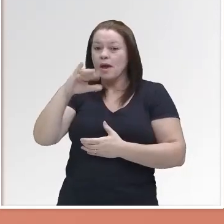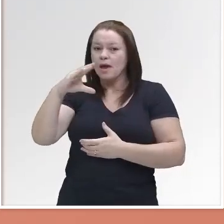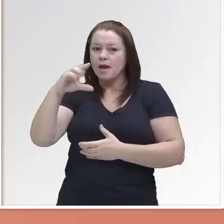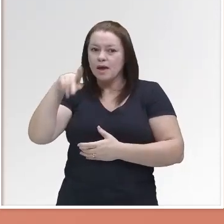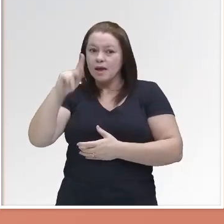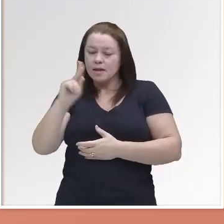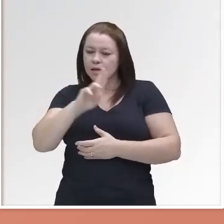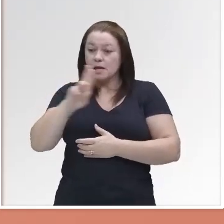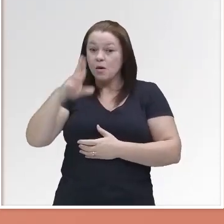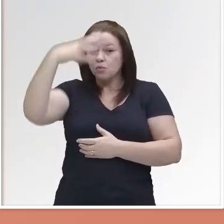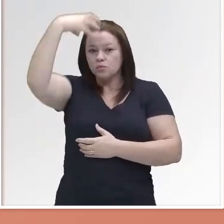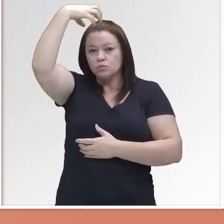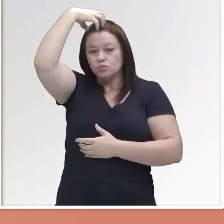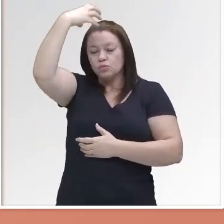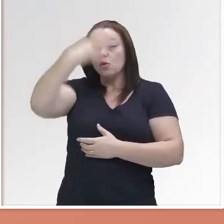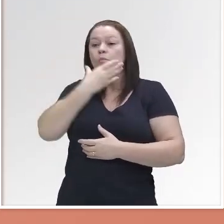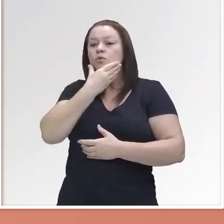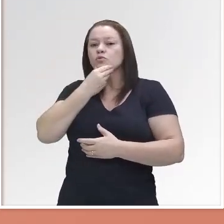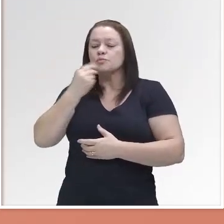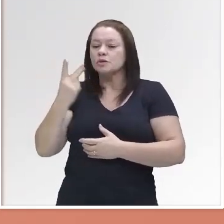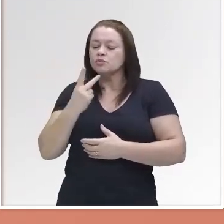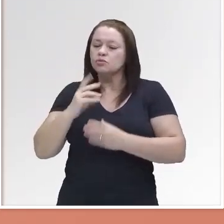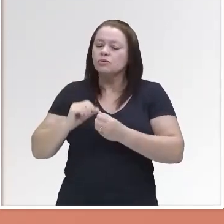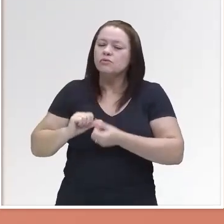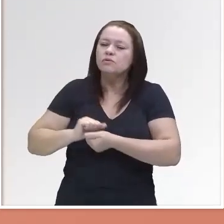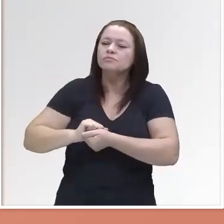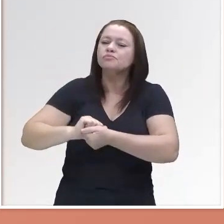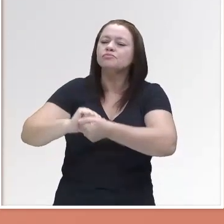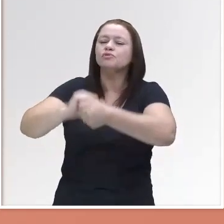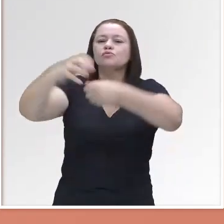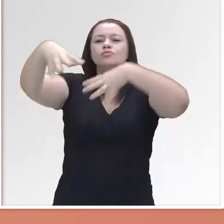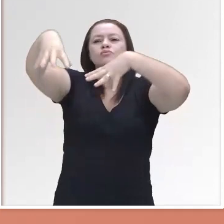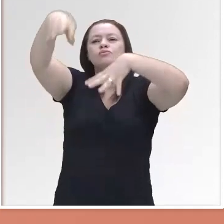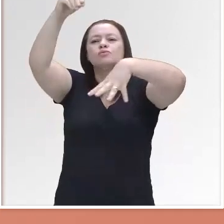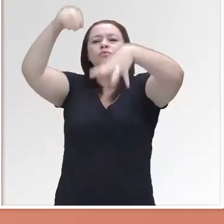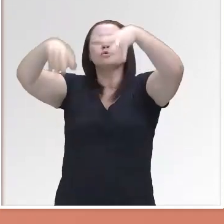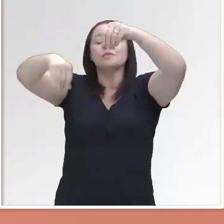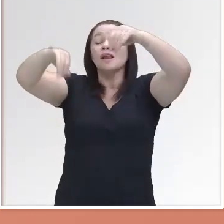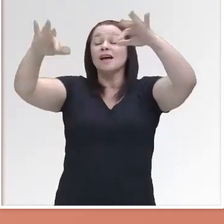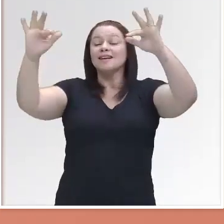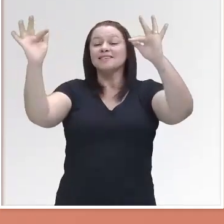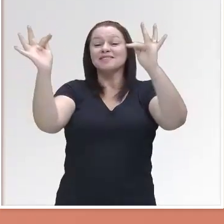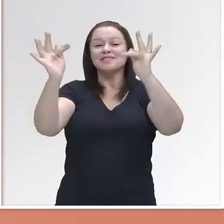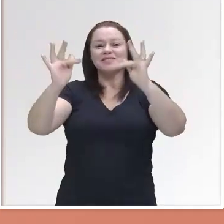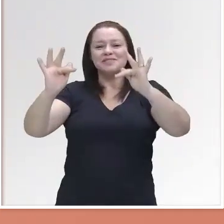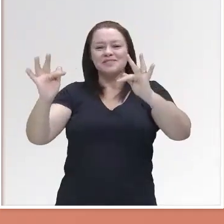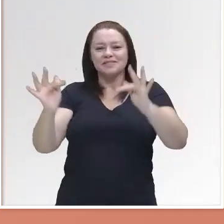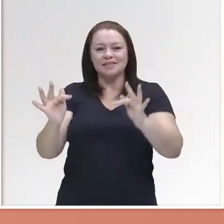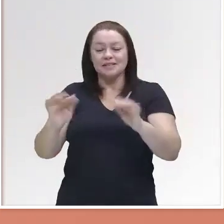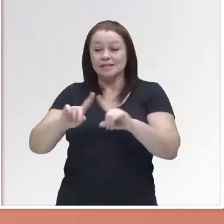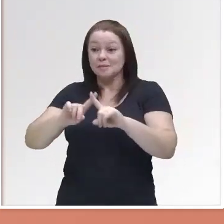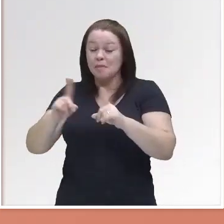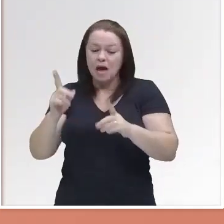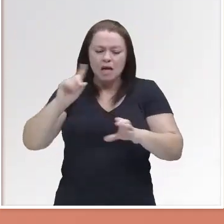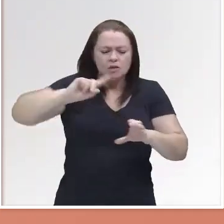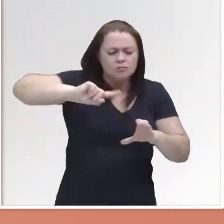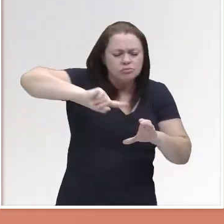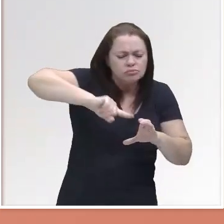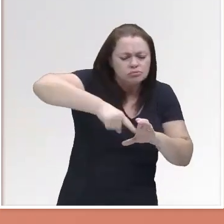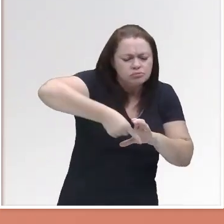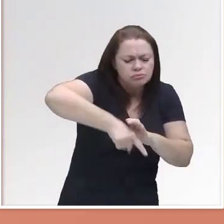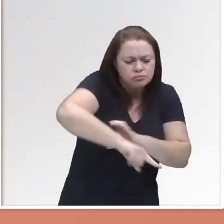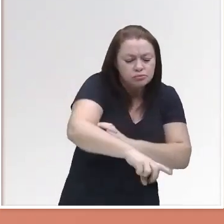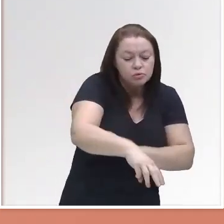os dois estavam muito felizes juntos. Entretanto, no fundo do oceano, o rei Tritão